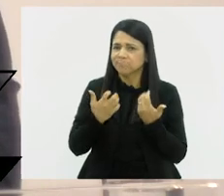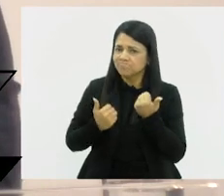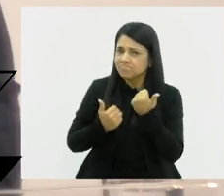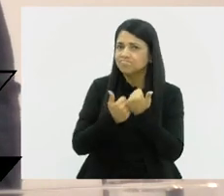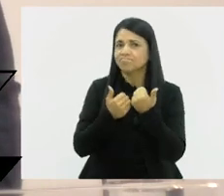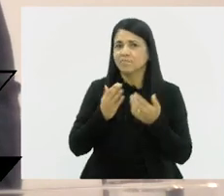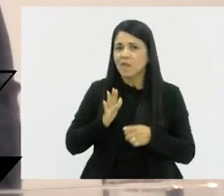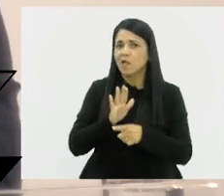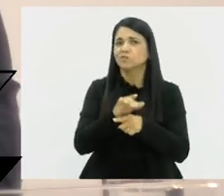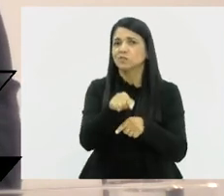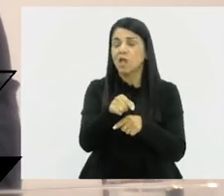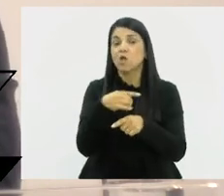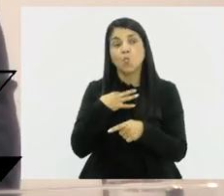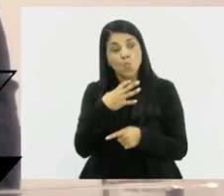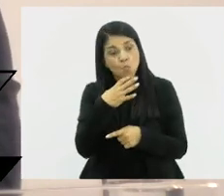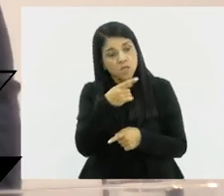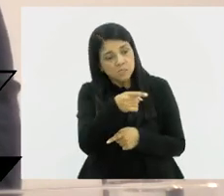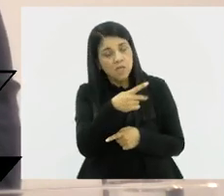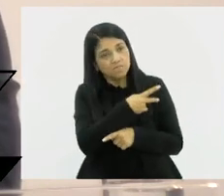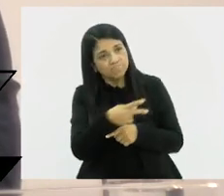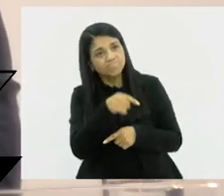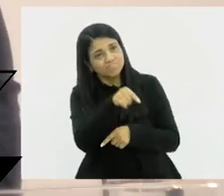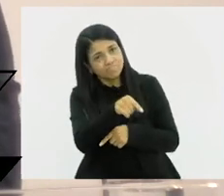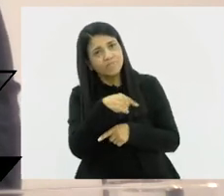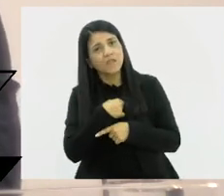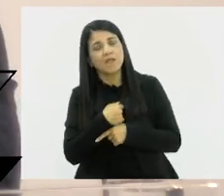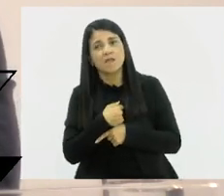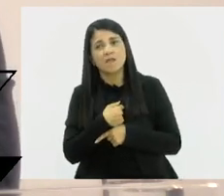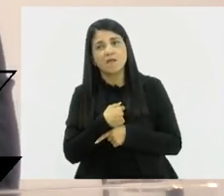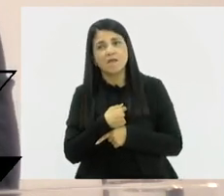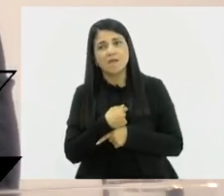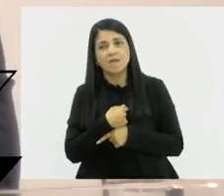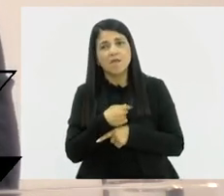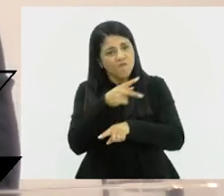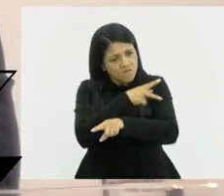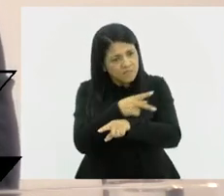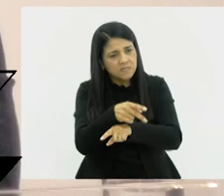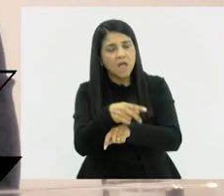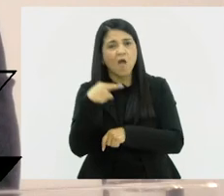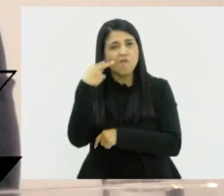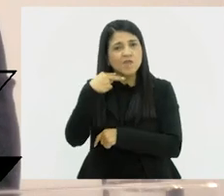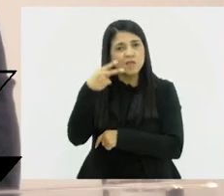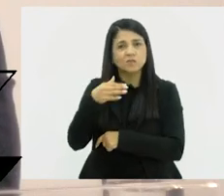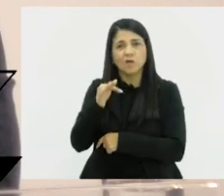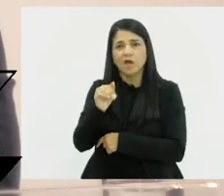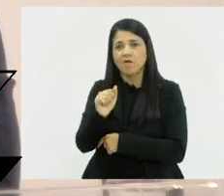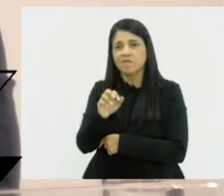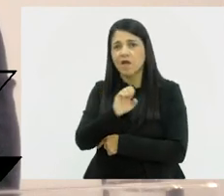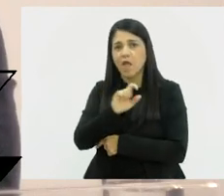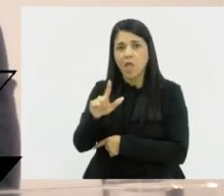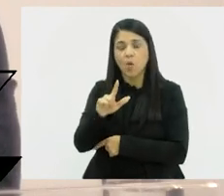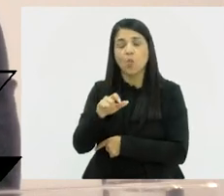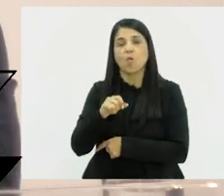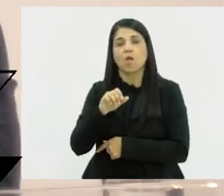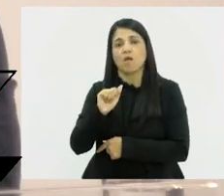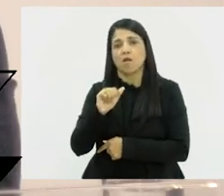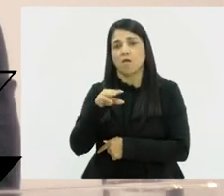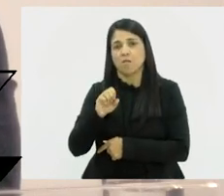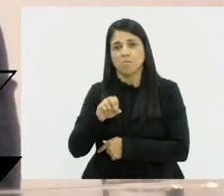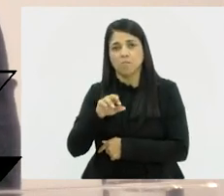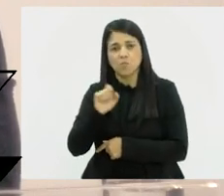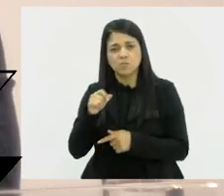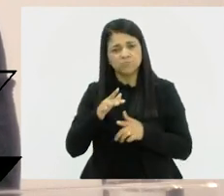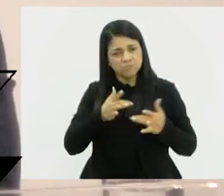que possam ir lá conhecer, ir lá visitar o vereador Rafael Amorim, é a pessoa que dedica